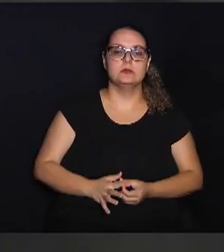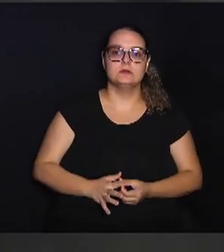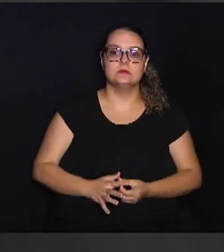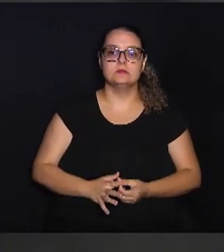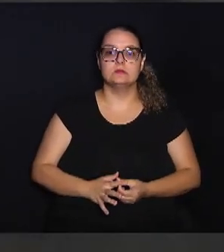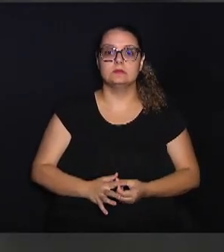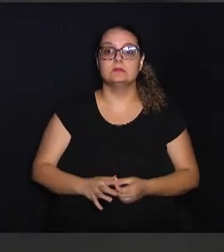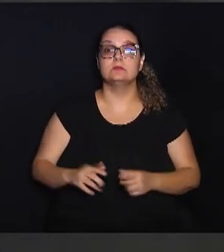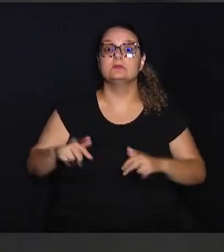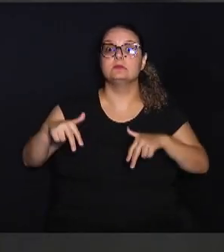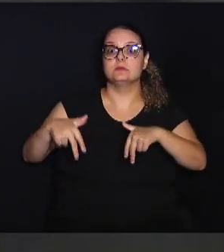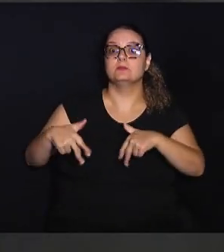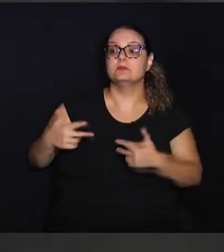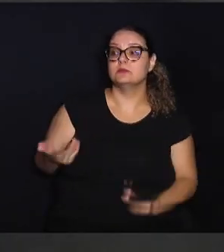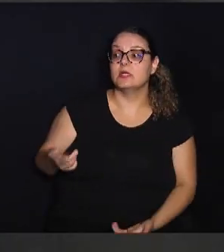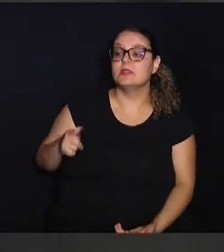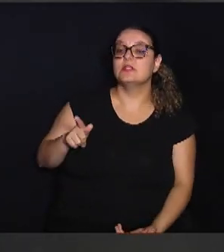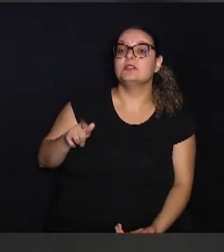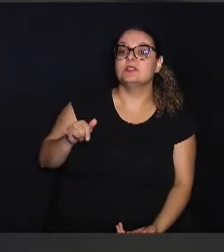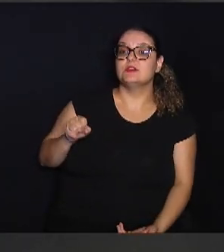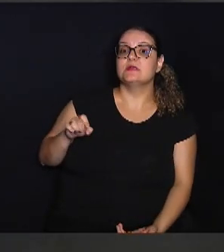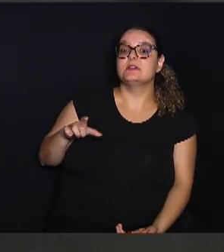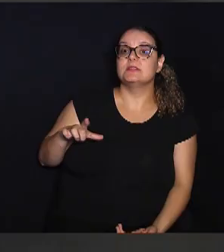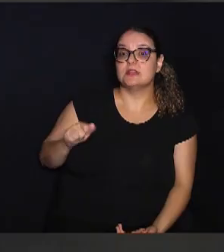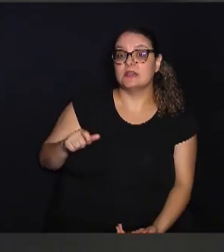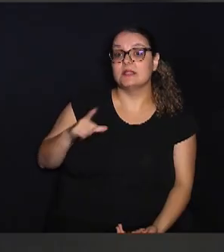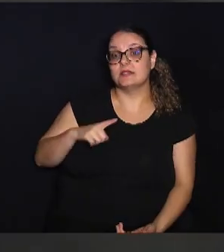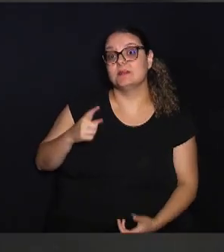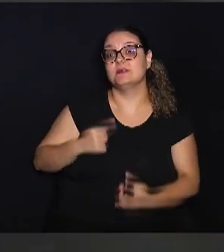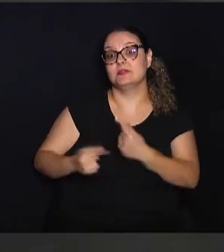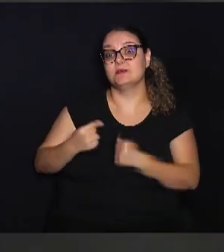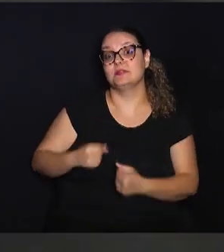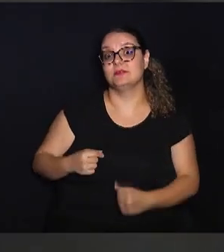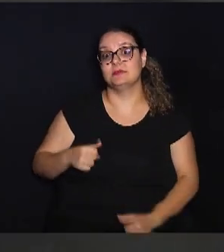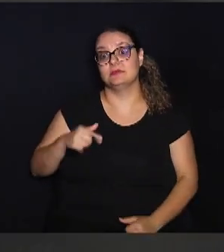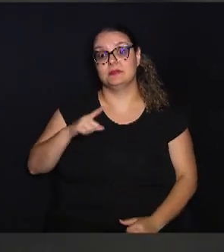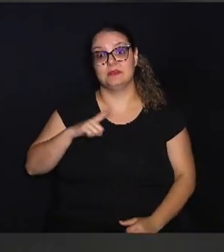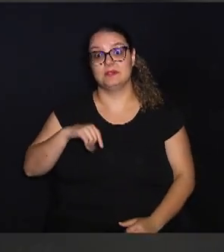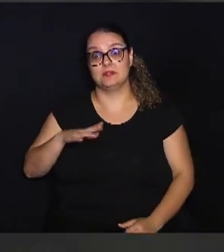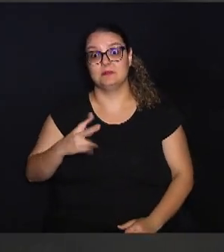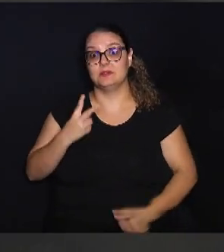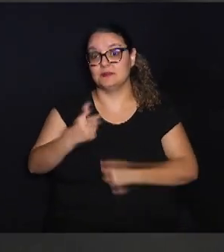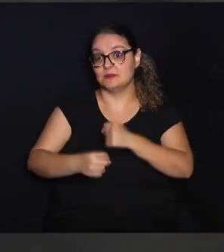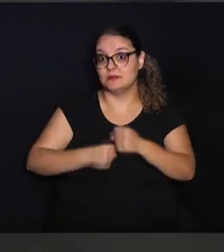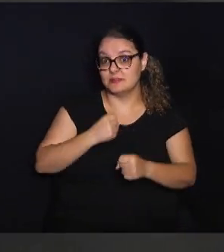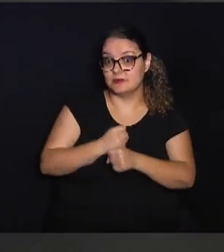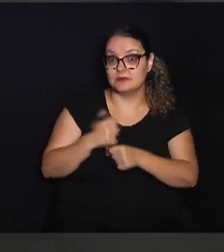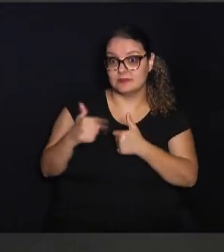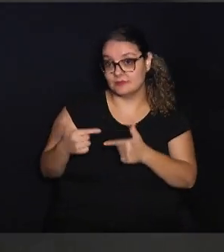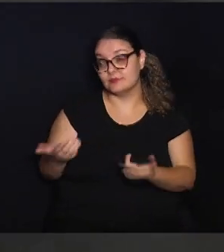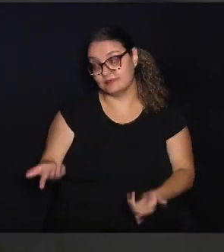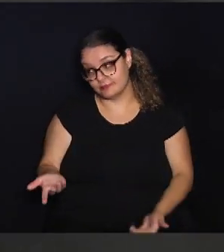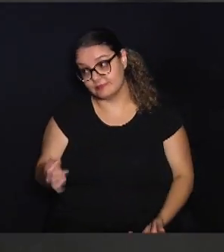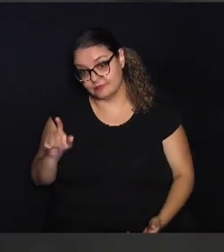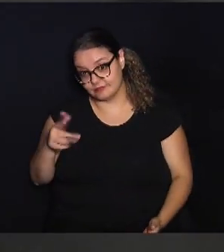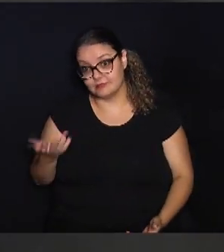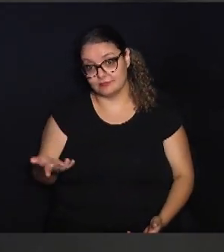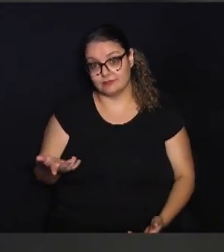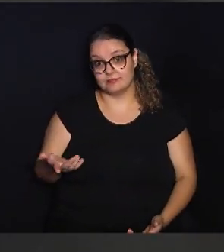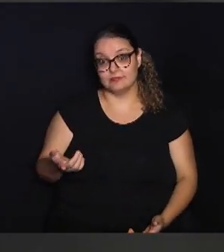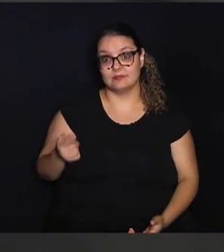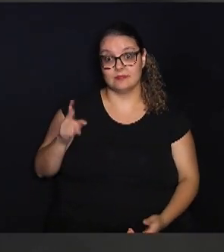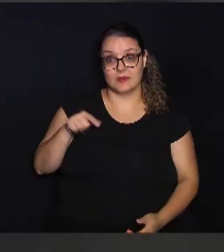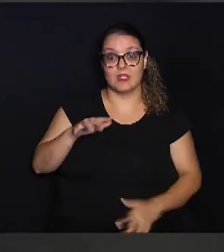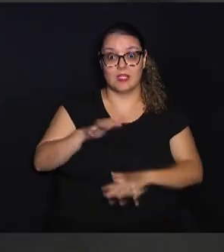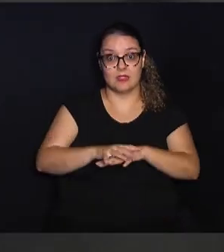Gisela e falar assim, Gisela, nós temos um orçamento para ficar mais 2 anos sem trabalhar, né? Essa é a conta que a gente precisa